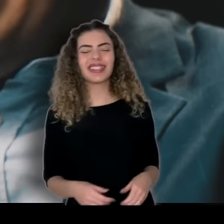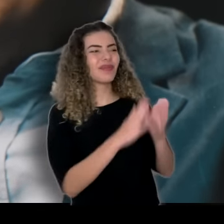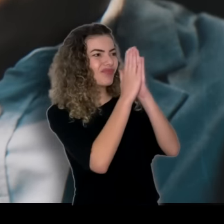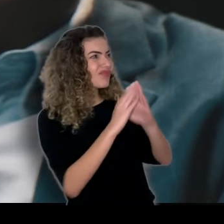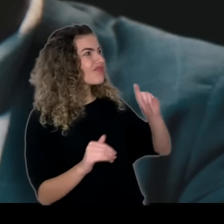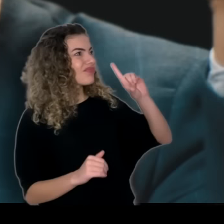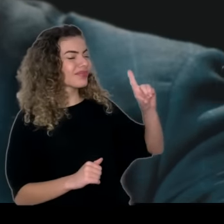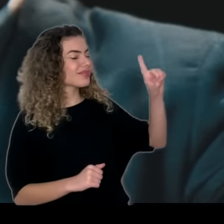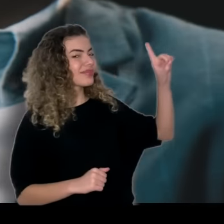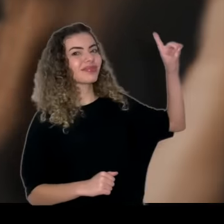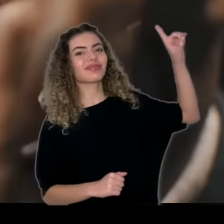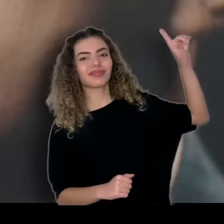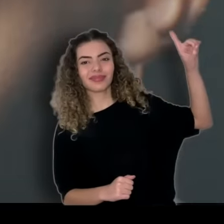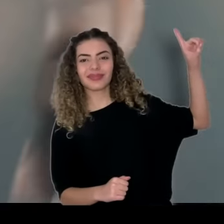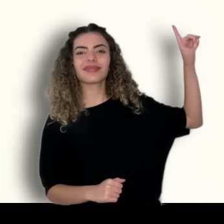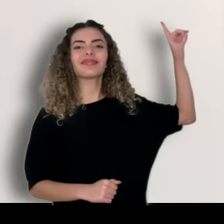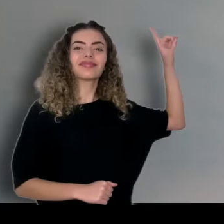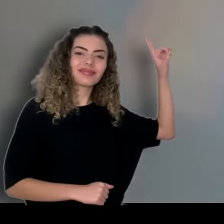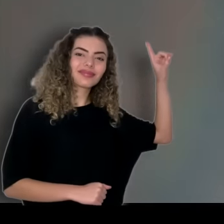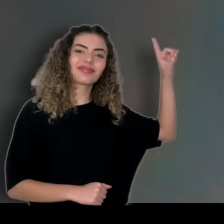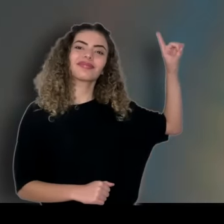tem mão levante as mãos aí pra adorar